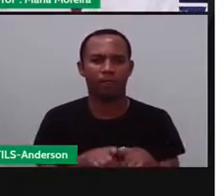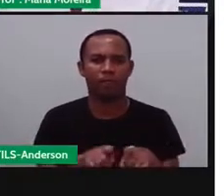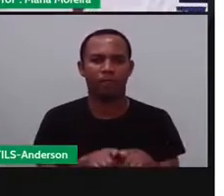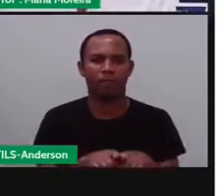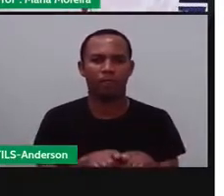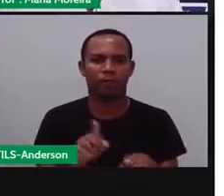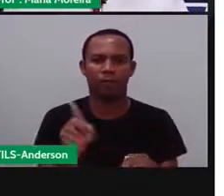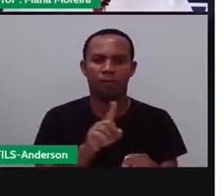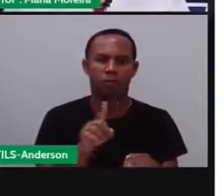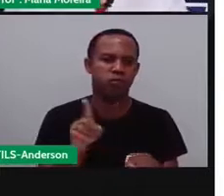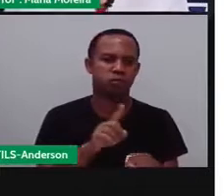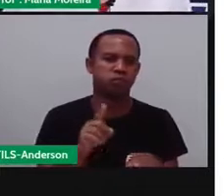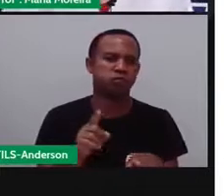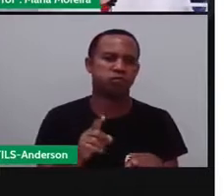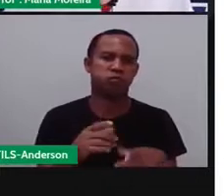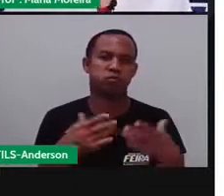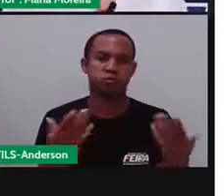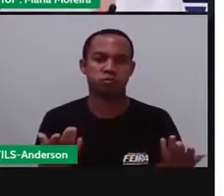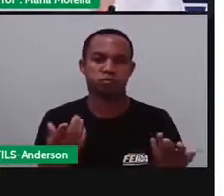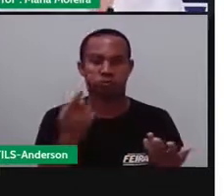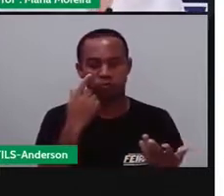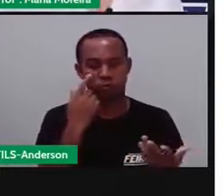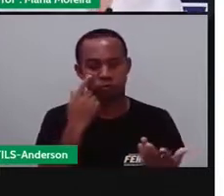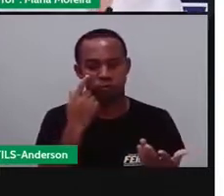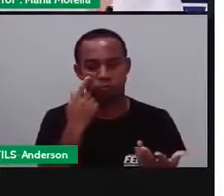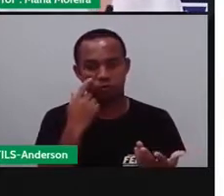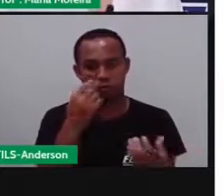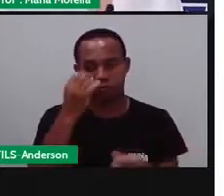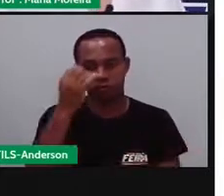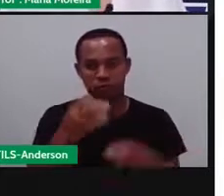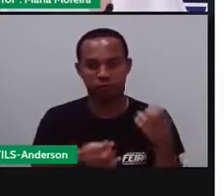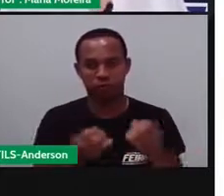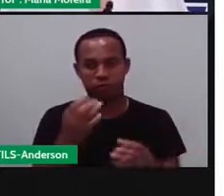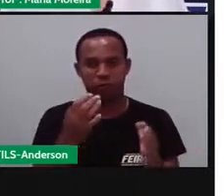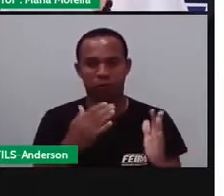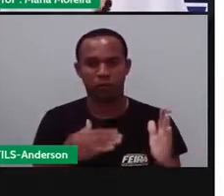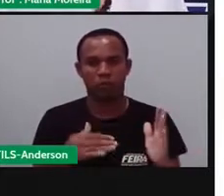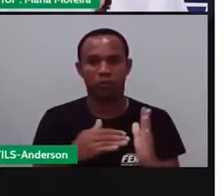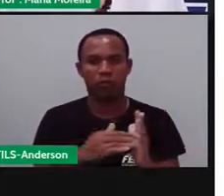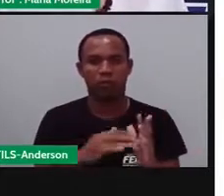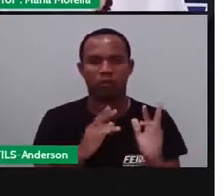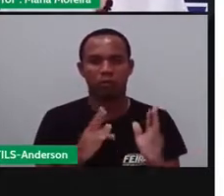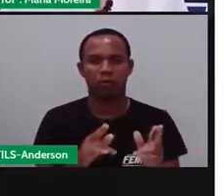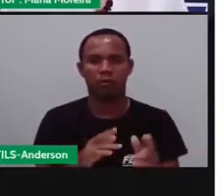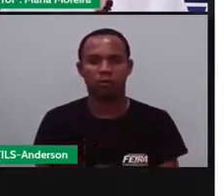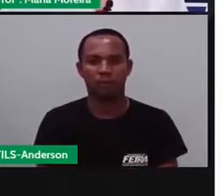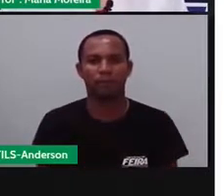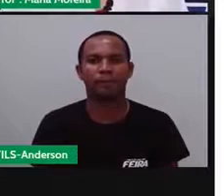medidas não convencionais. E vamos aqui falar sobre todas elas, tá?